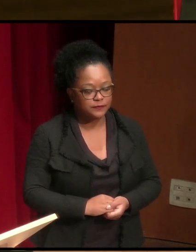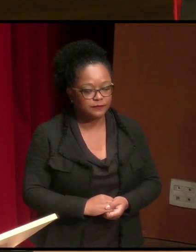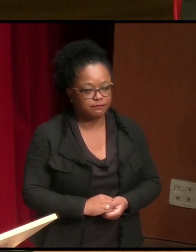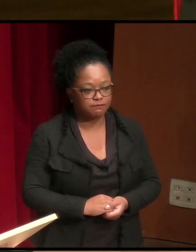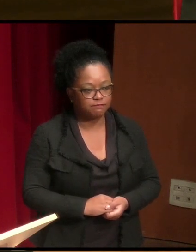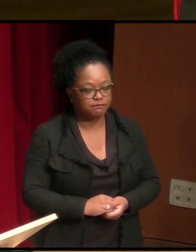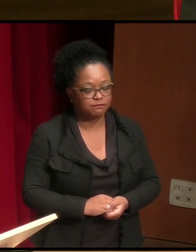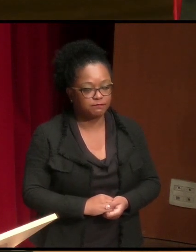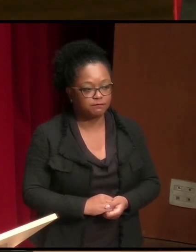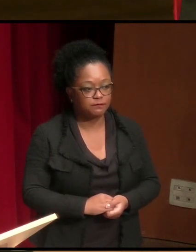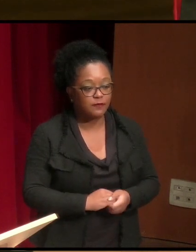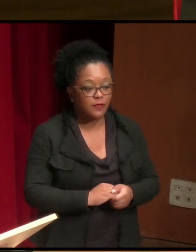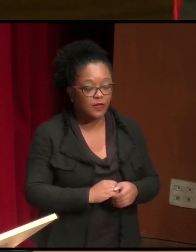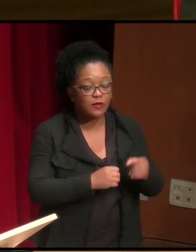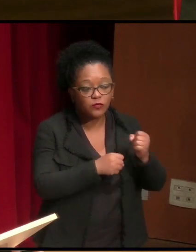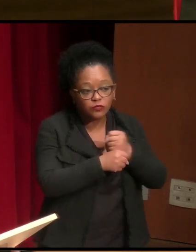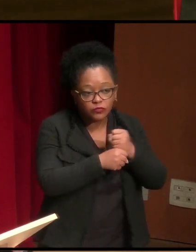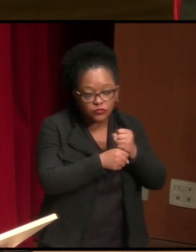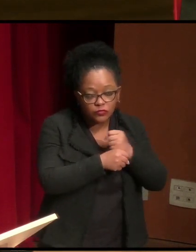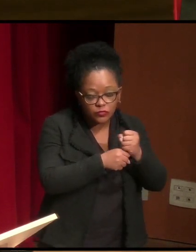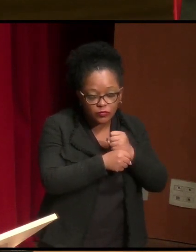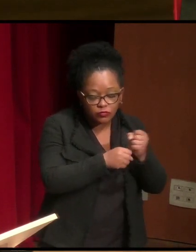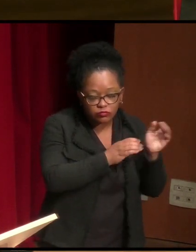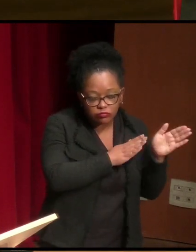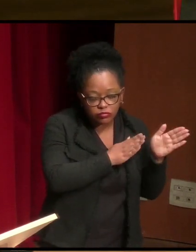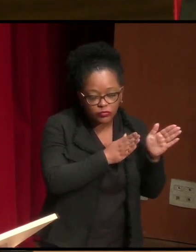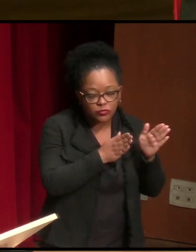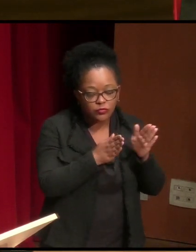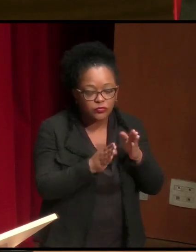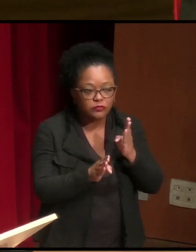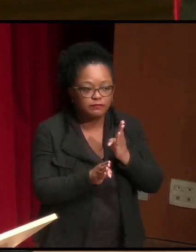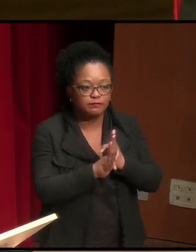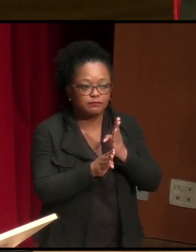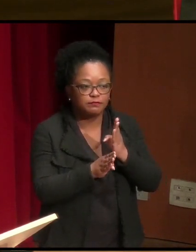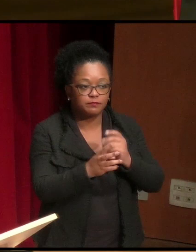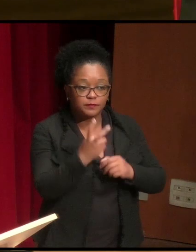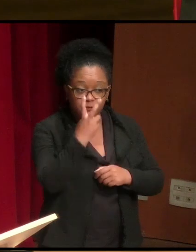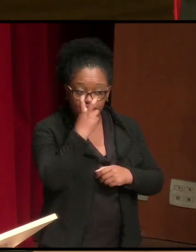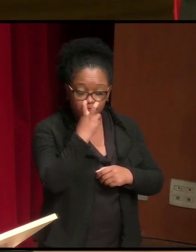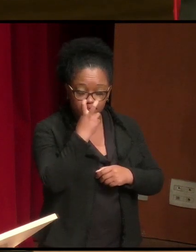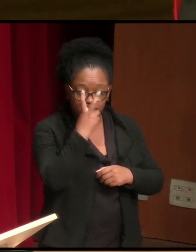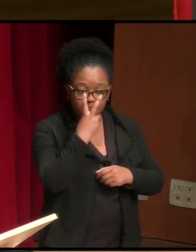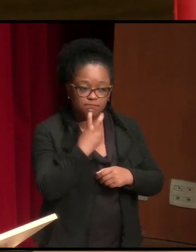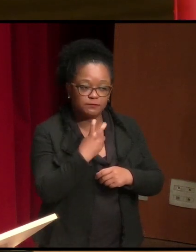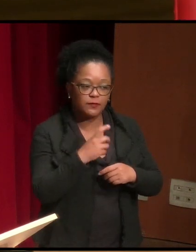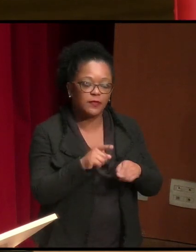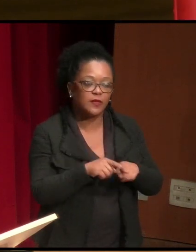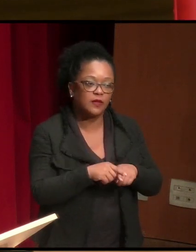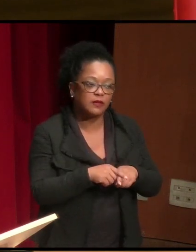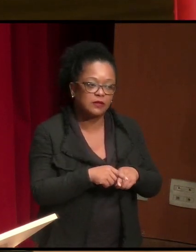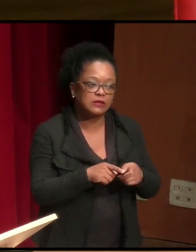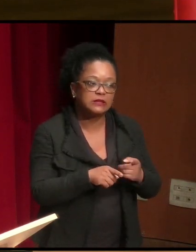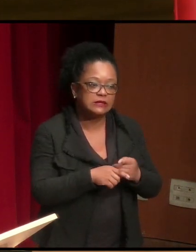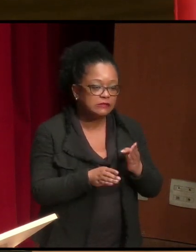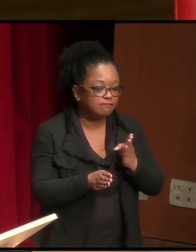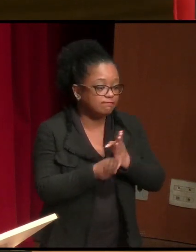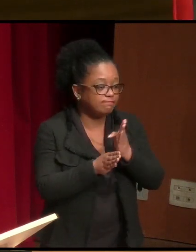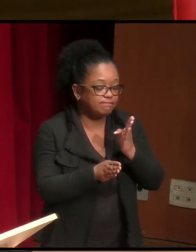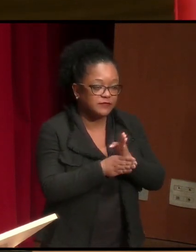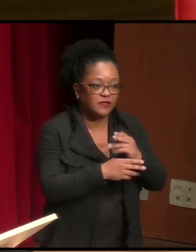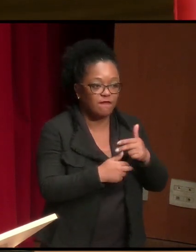eu descobri ao longo dos anos que a cegueira pode ser redescoberta em vários momentos,